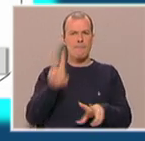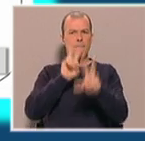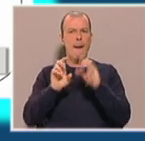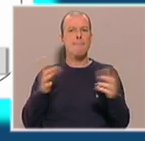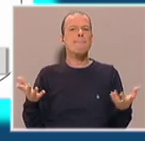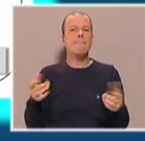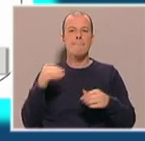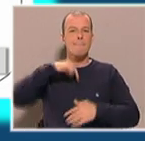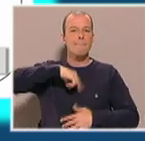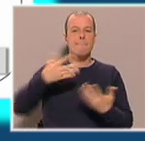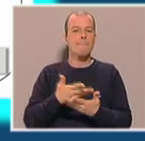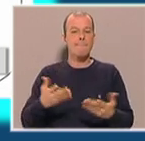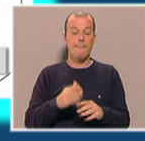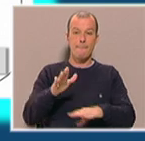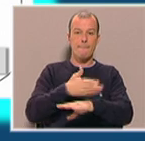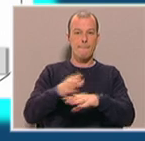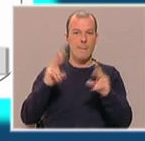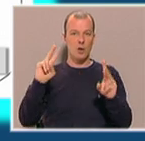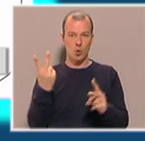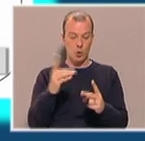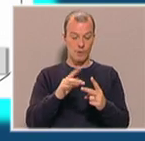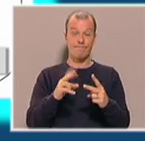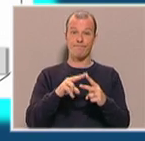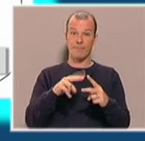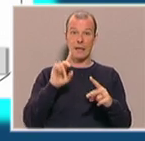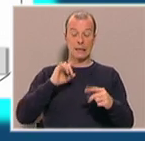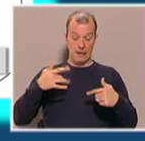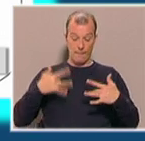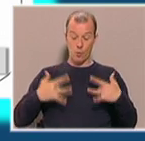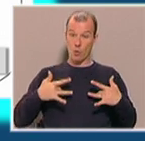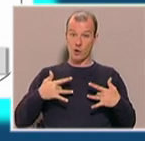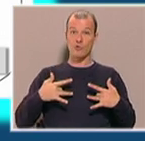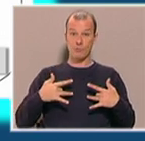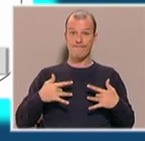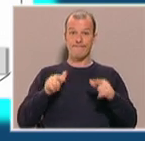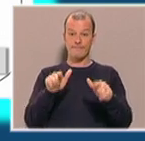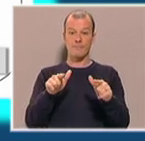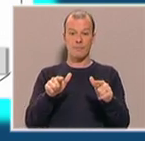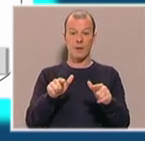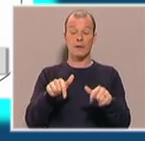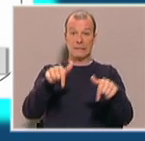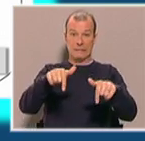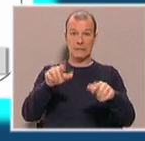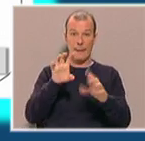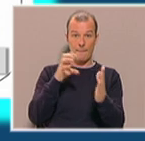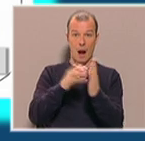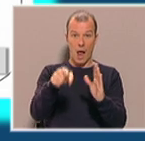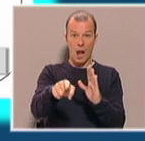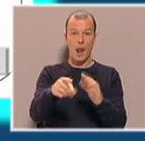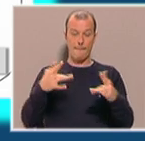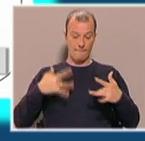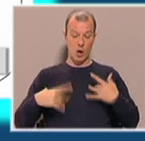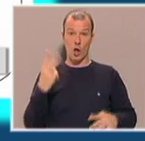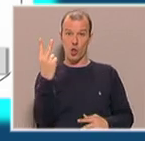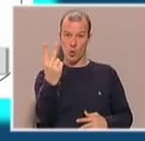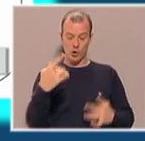constituído, digamos assim, por duas partes principais. Pelos pulmões, veem ali embaixo do lado direito da imagem, os pulmões são dois, sabem